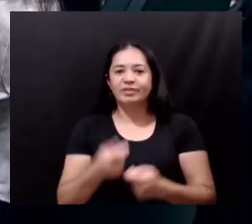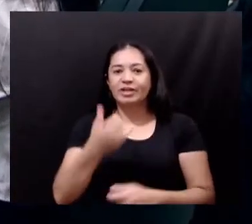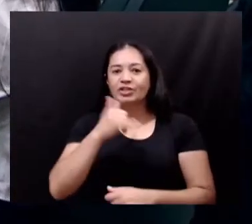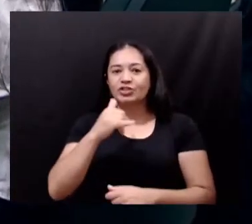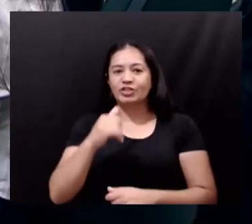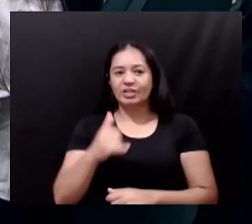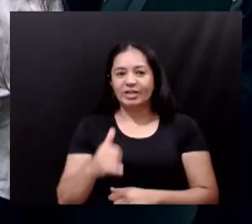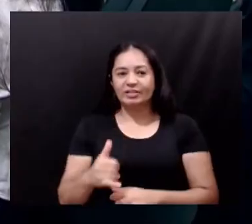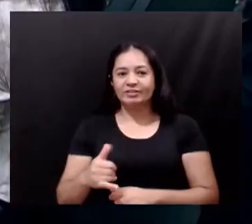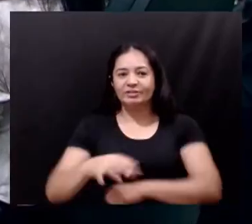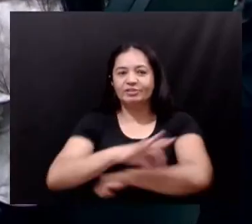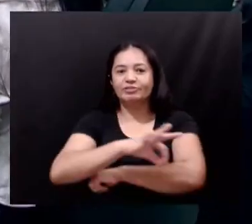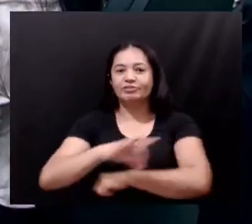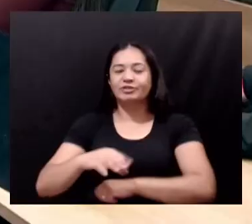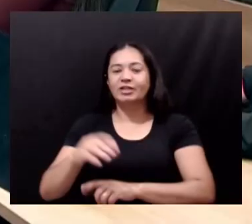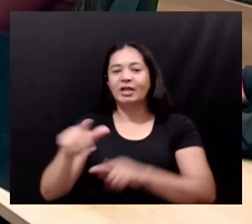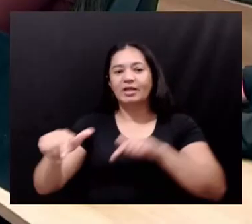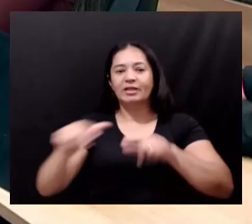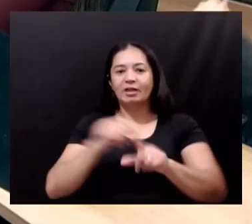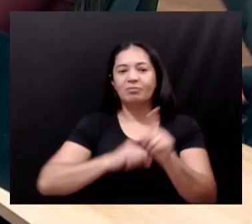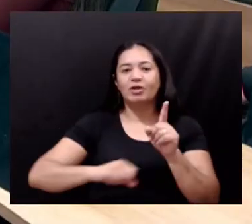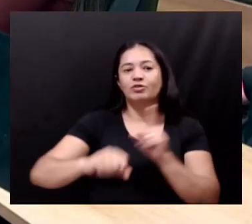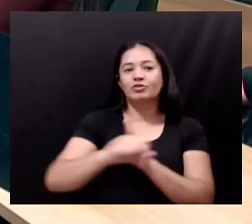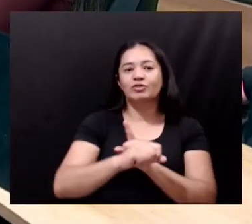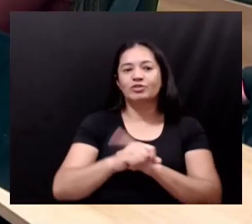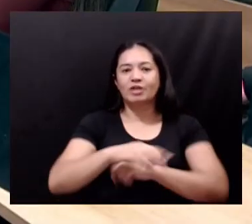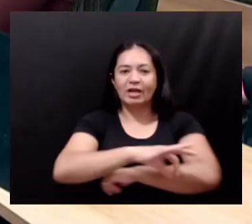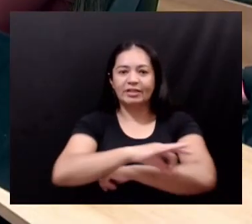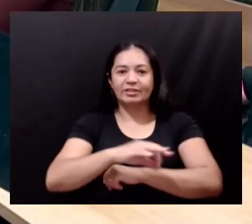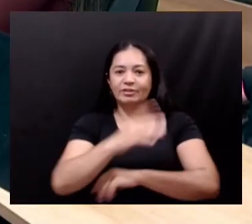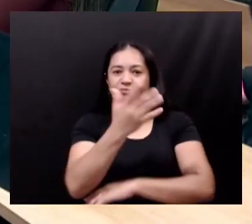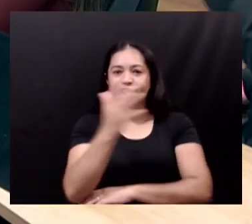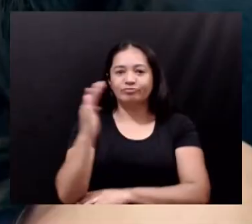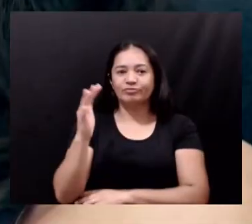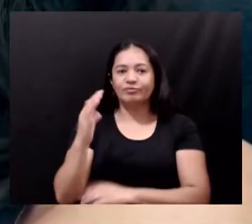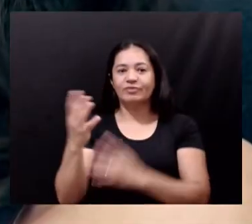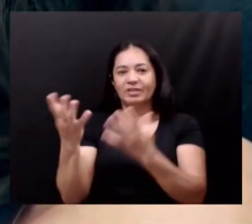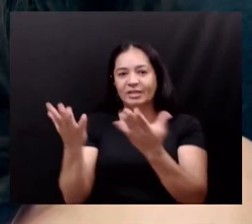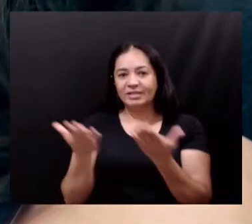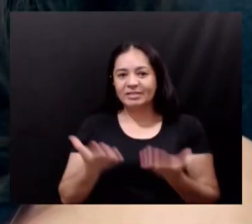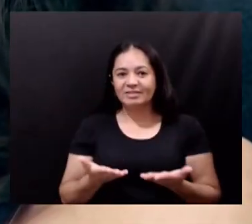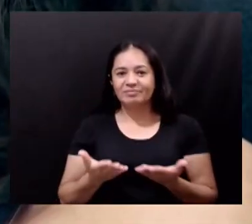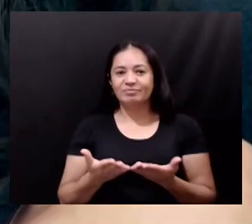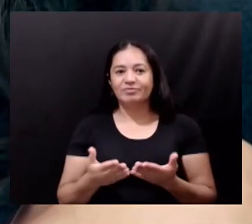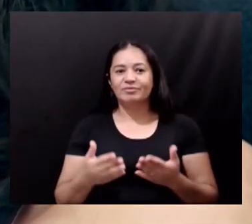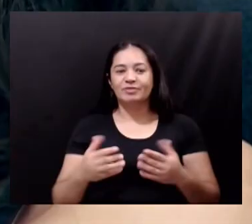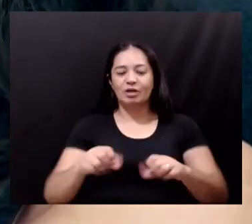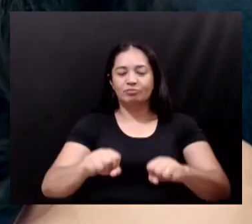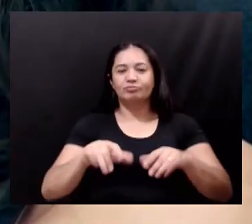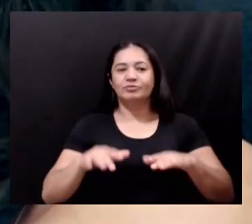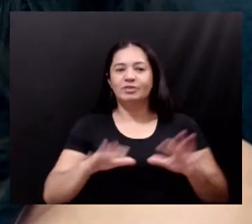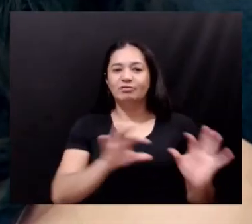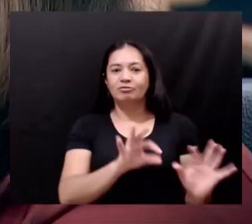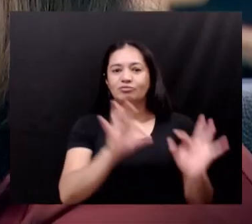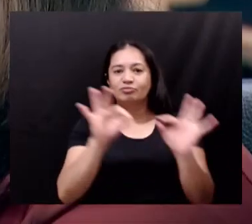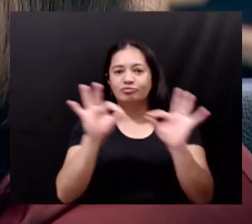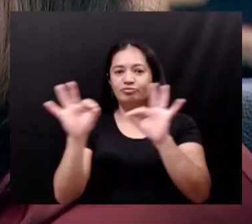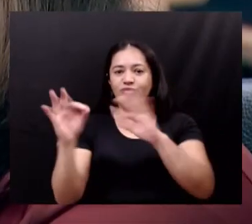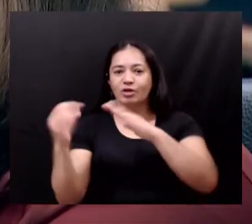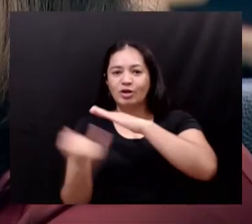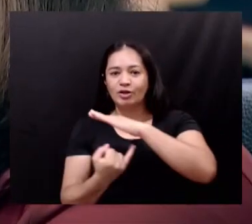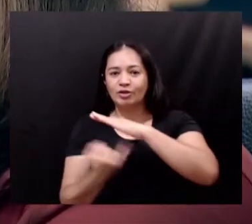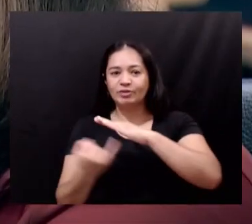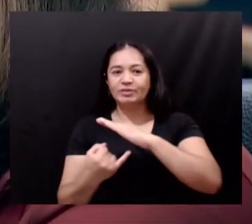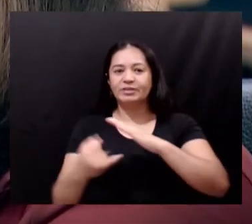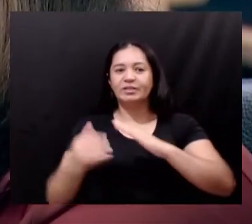Social e Arquitetura e Urbanismo foram recebidos no plenário do Legislativo, onde puderam assistir um vídeo institucional da Câmara, além